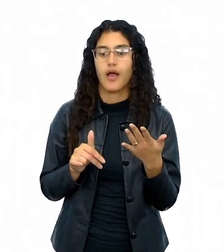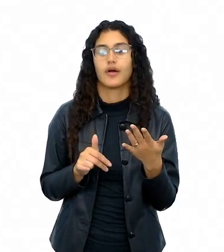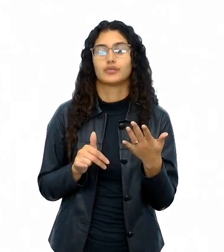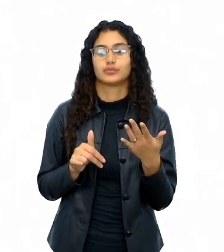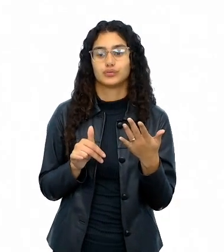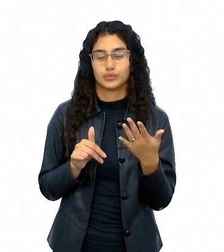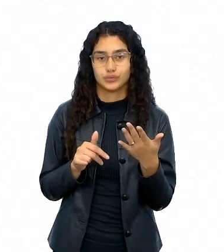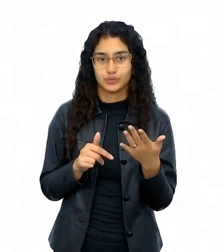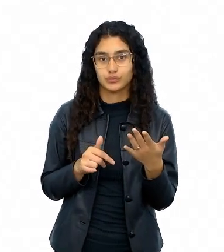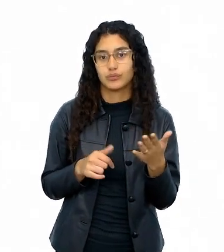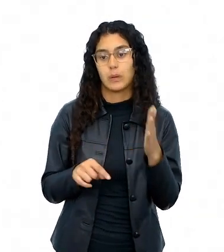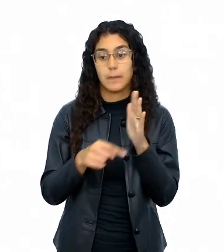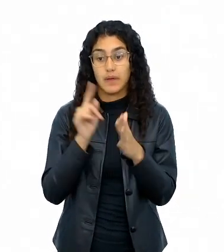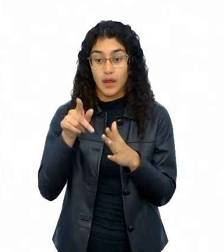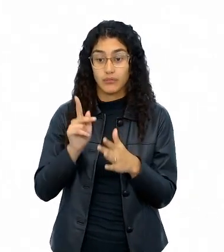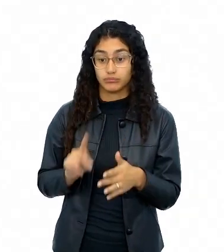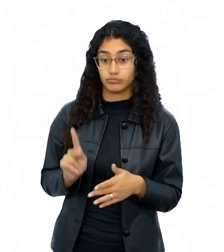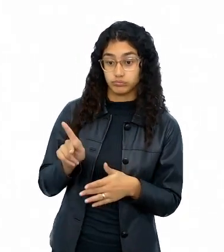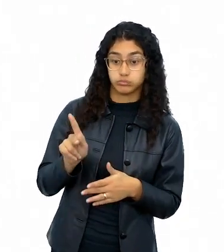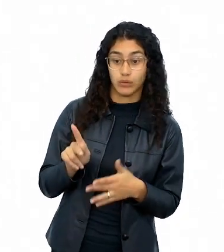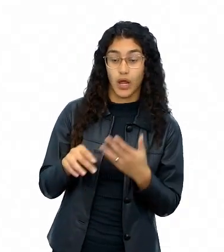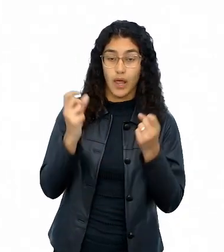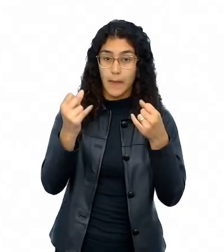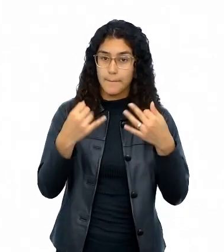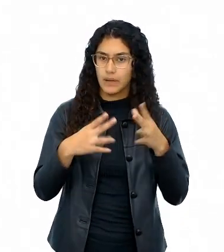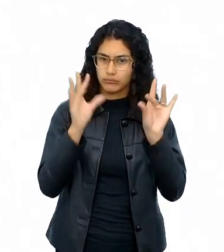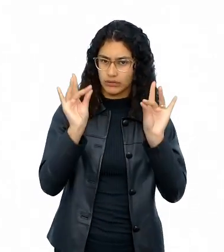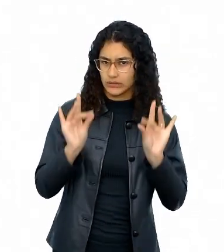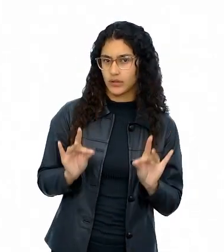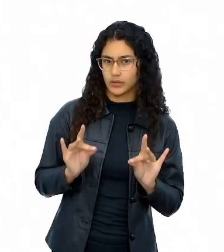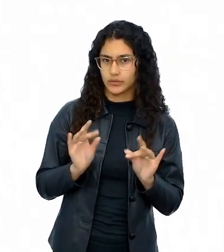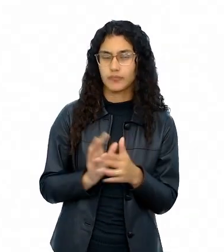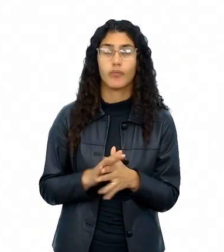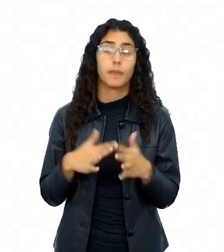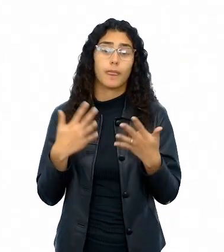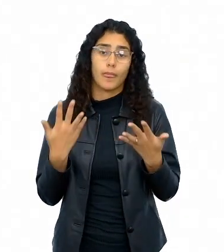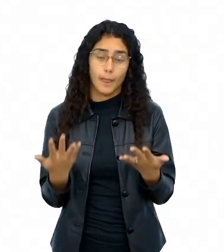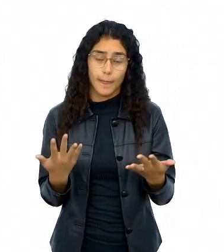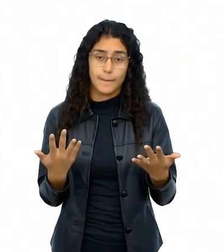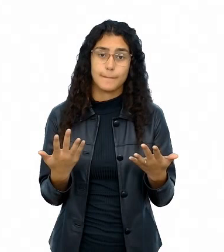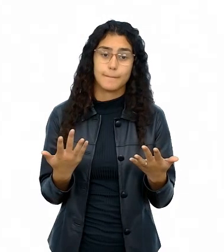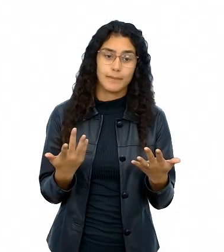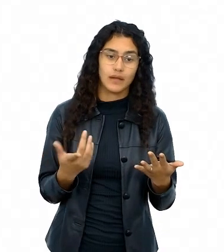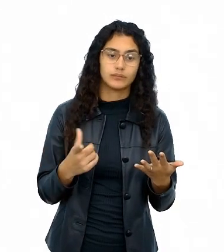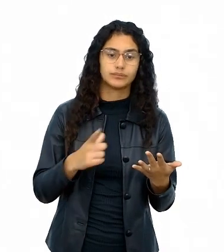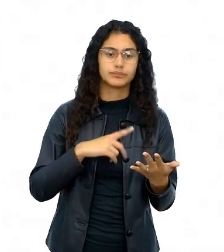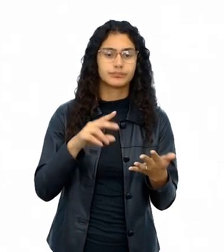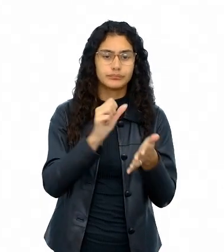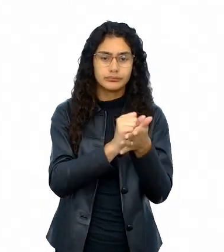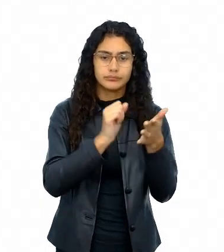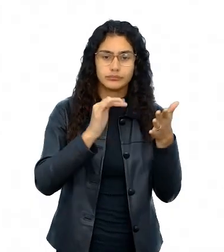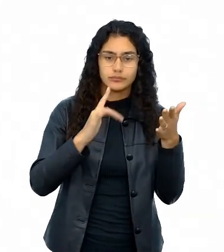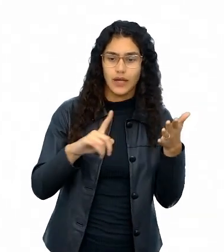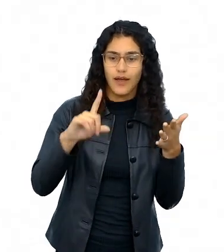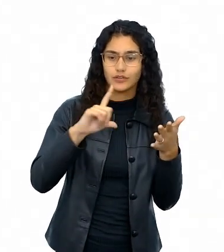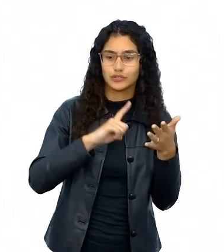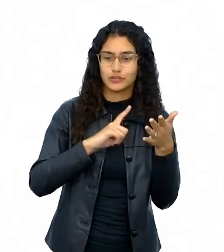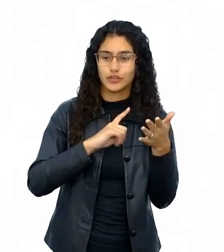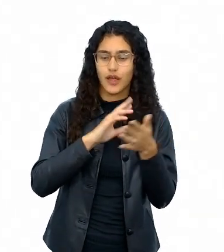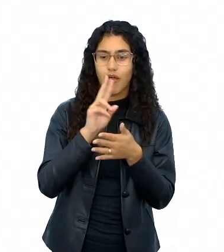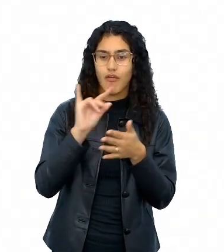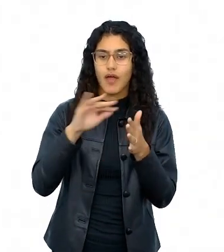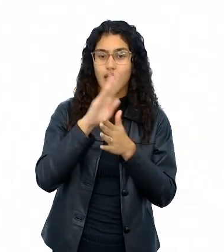a aceleração é constante, ele explica direitinho. E aí, essa atividade, ela vai até